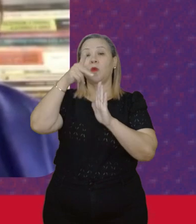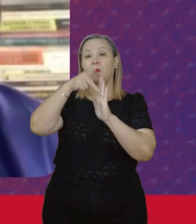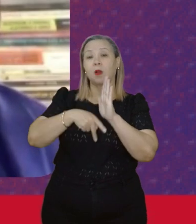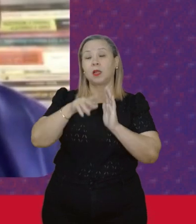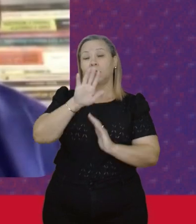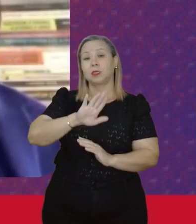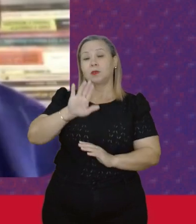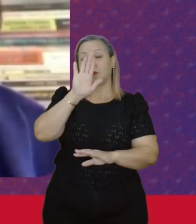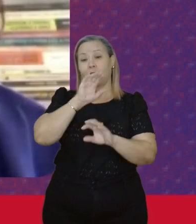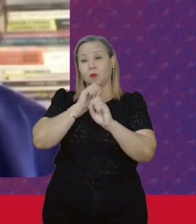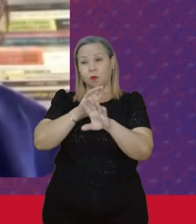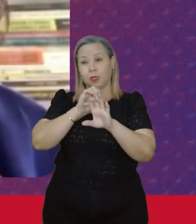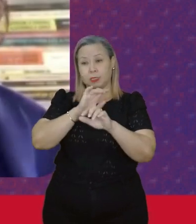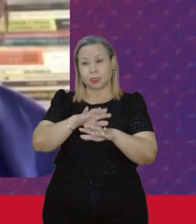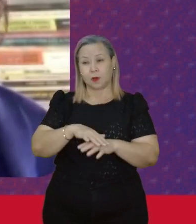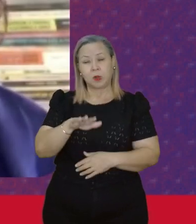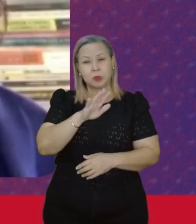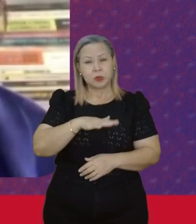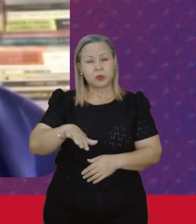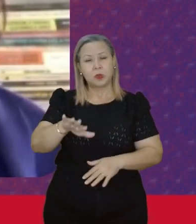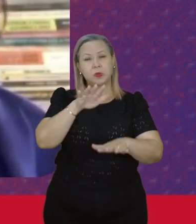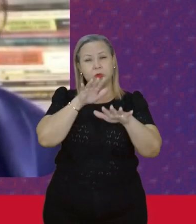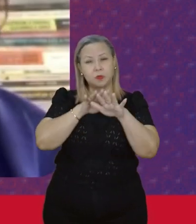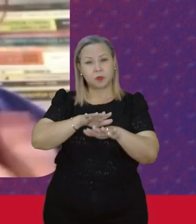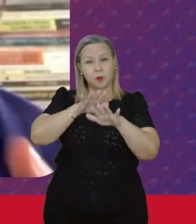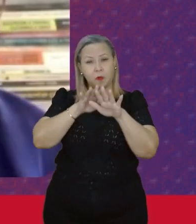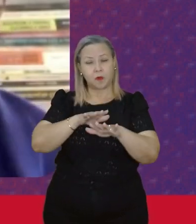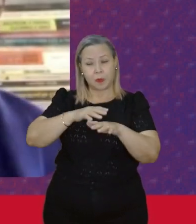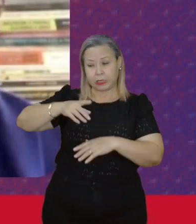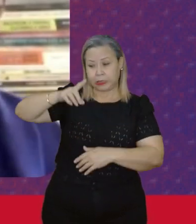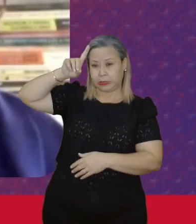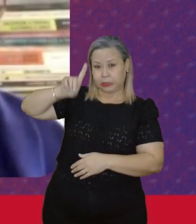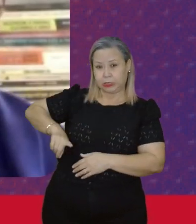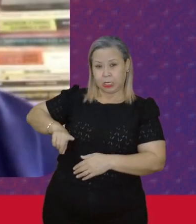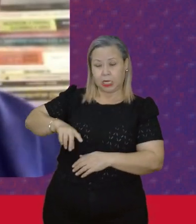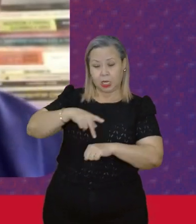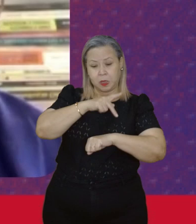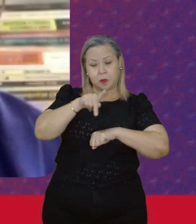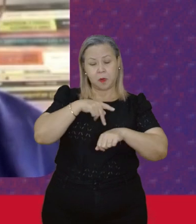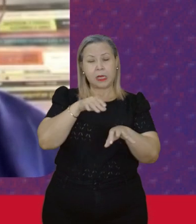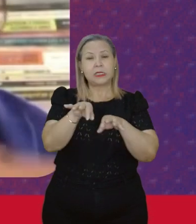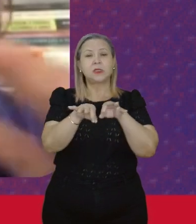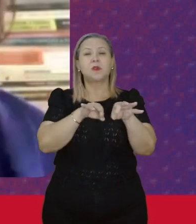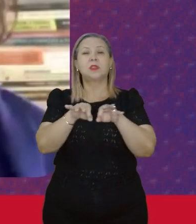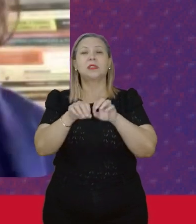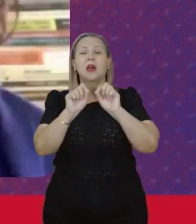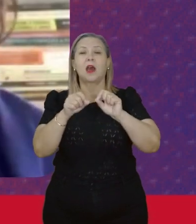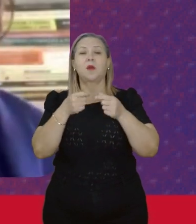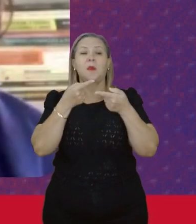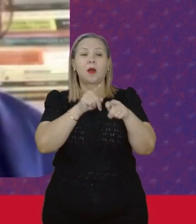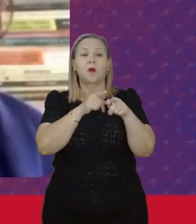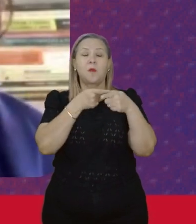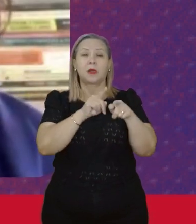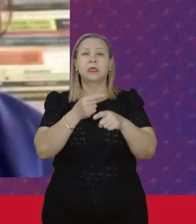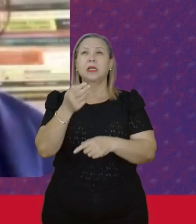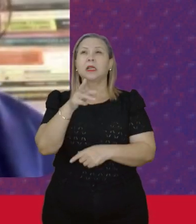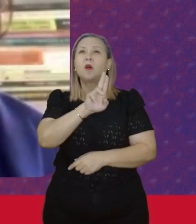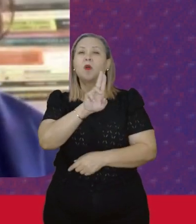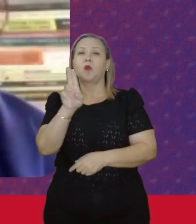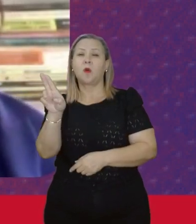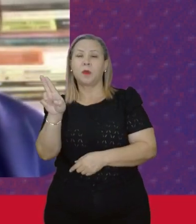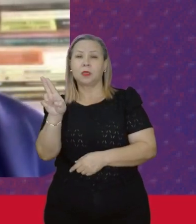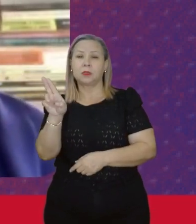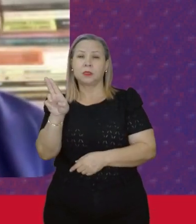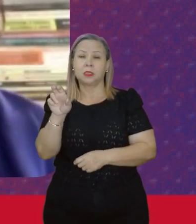como todos os movimentos de extrema-direita no país se organizaram para combater o que eles chamam de ideologia de